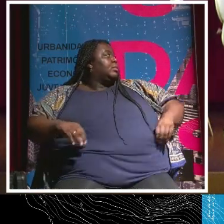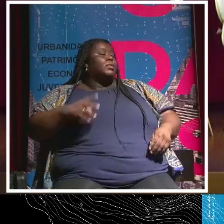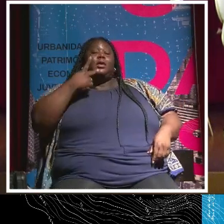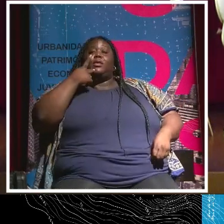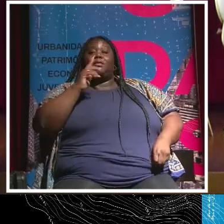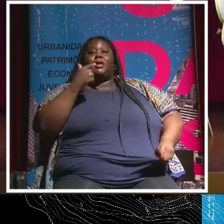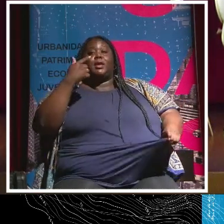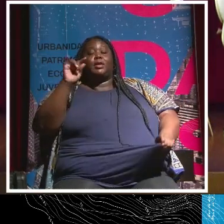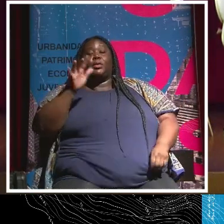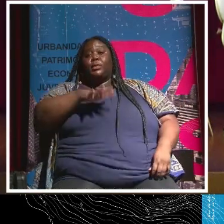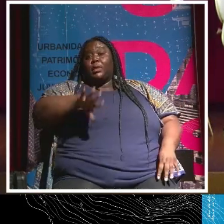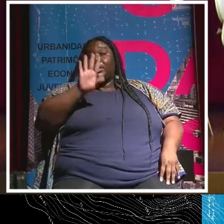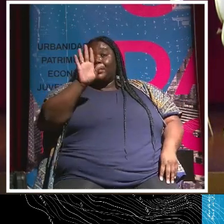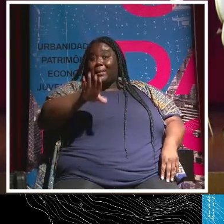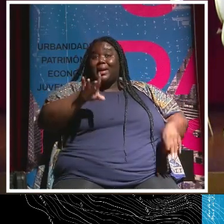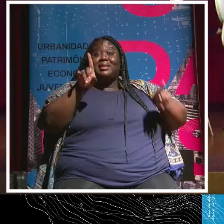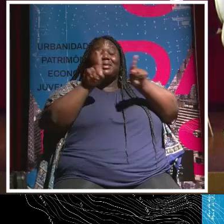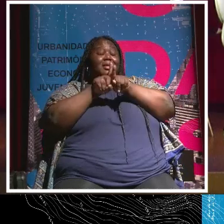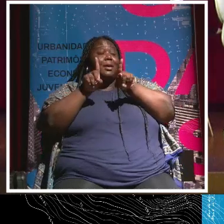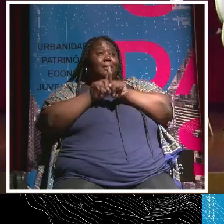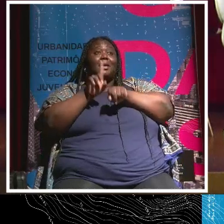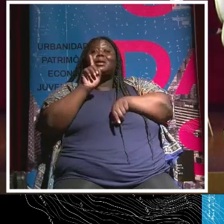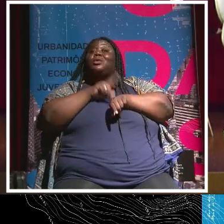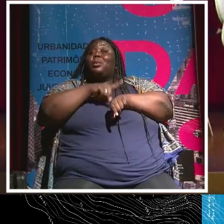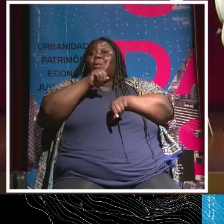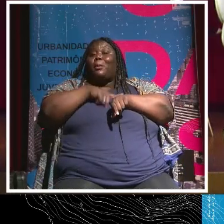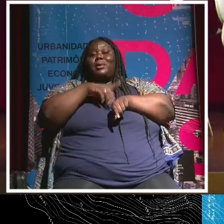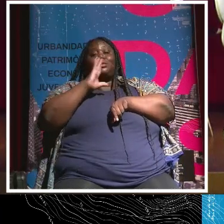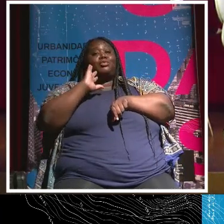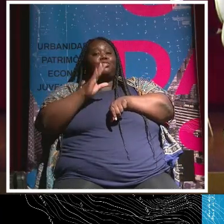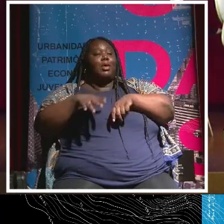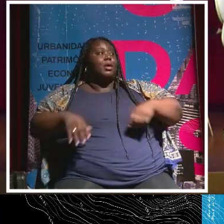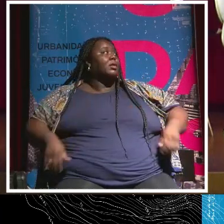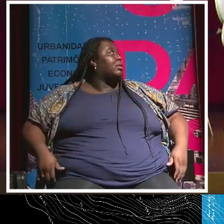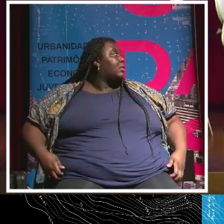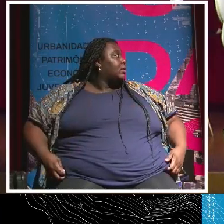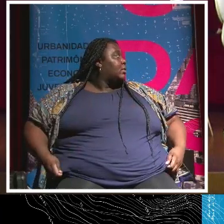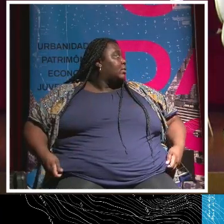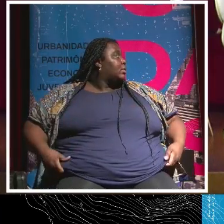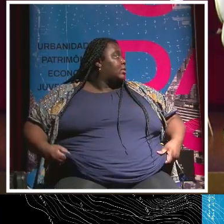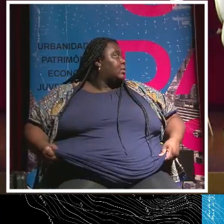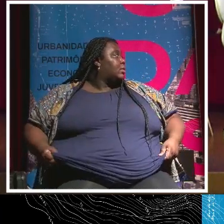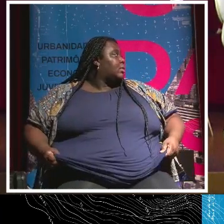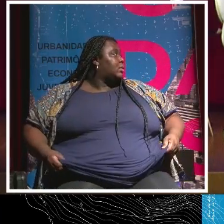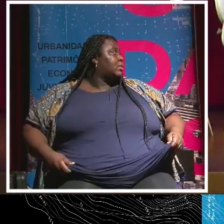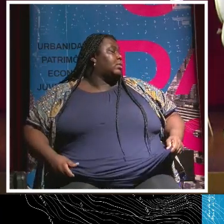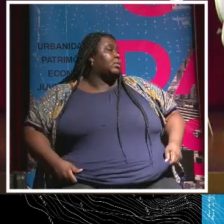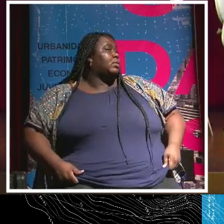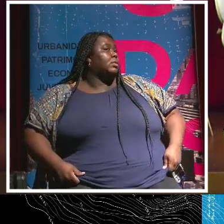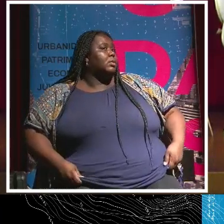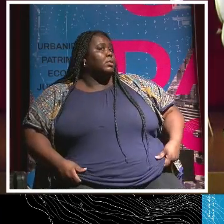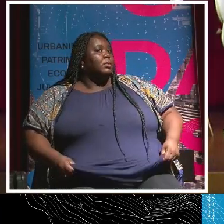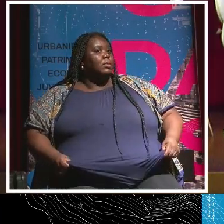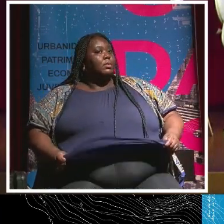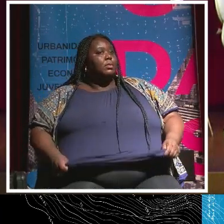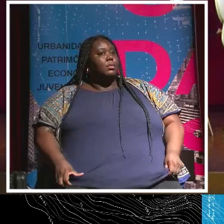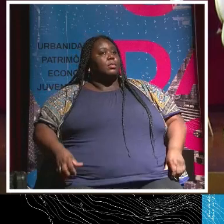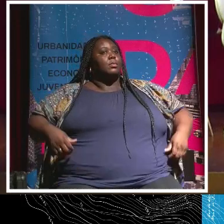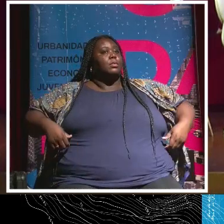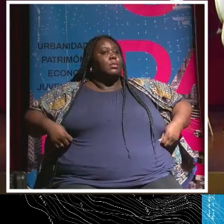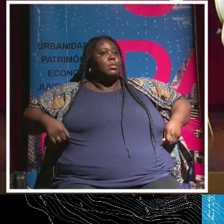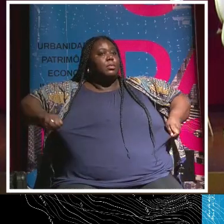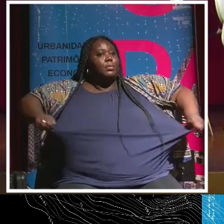outras áreas, mas eu acho que está na hora desde que eu entrei para o MINC, e tenho falado isso, né?